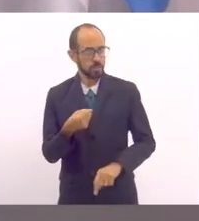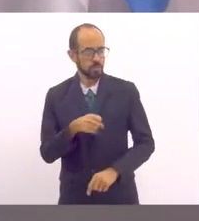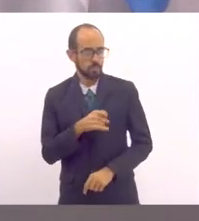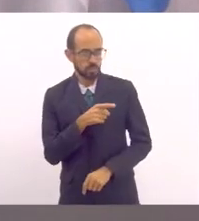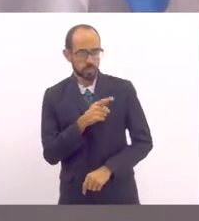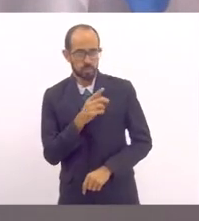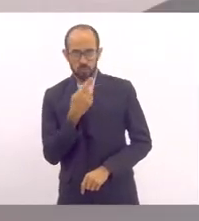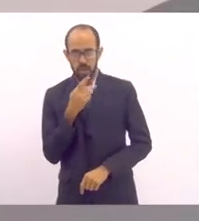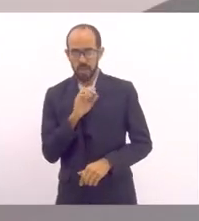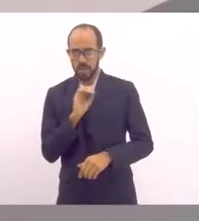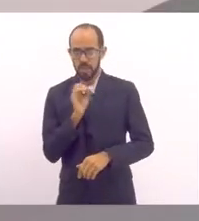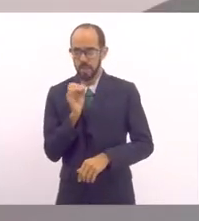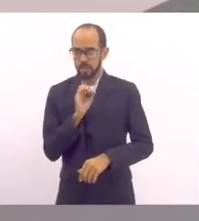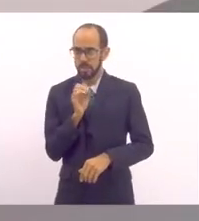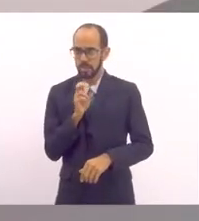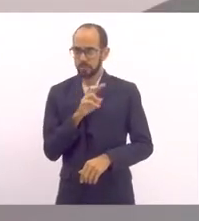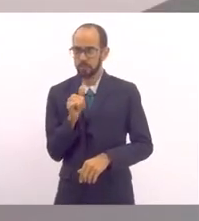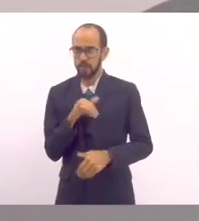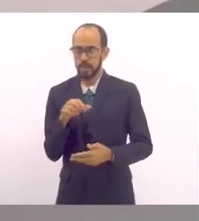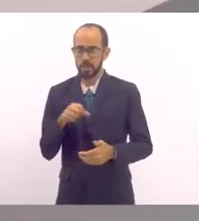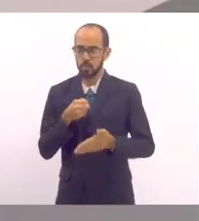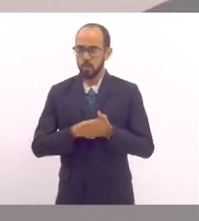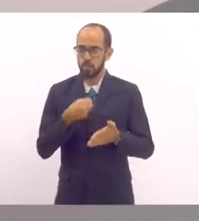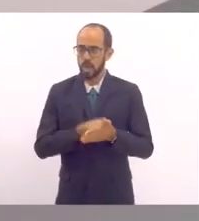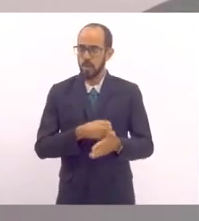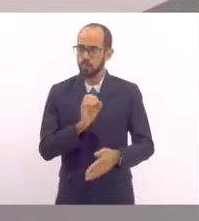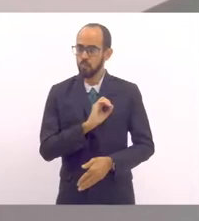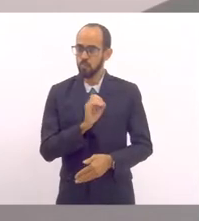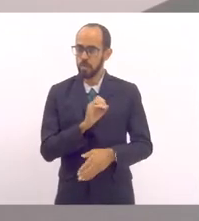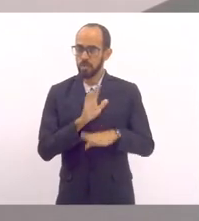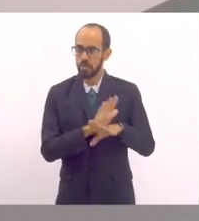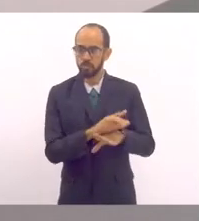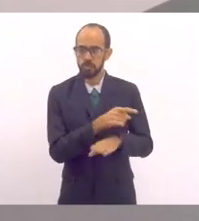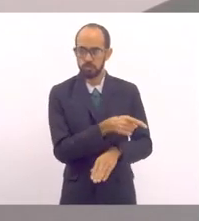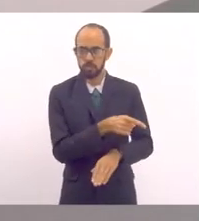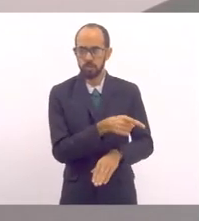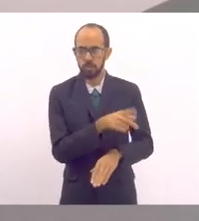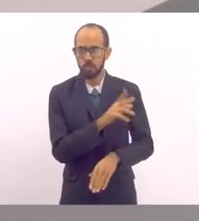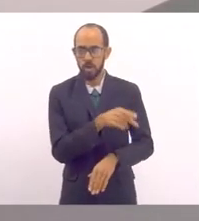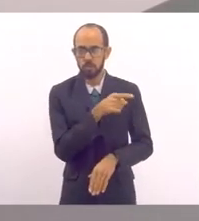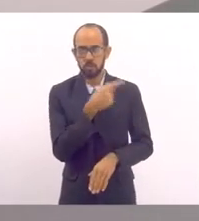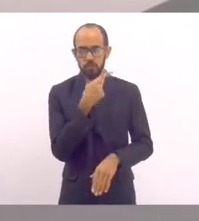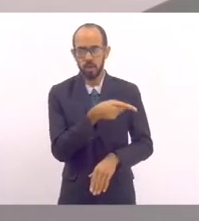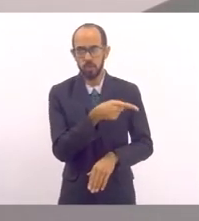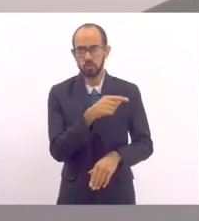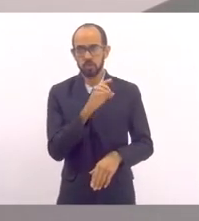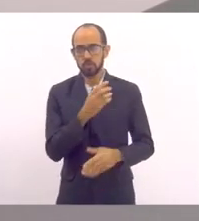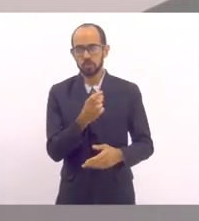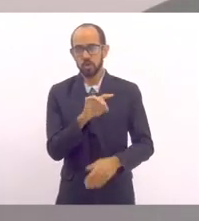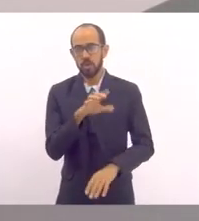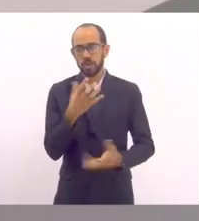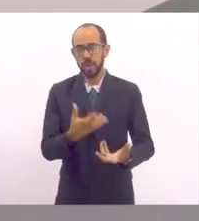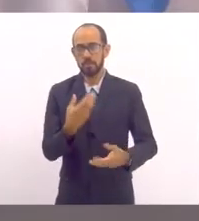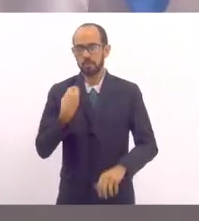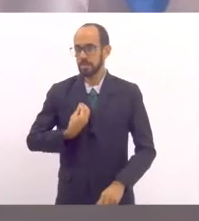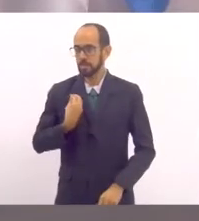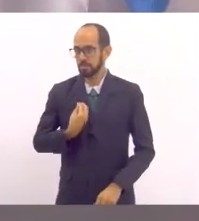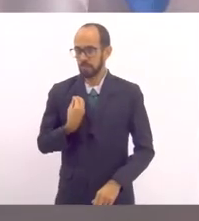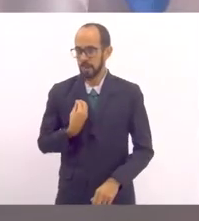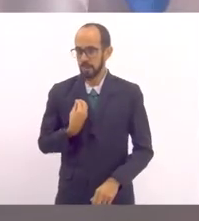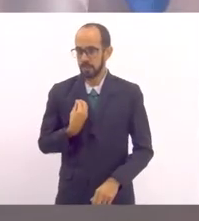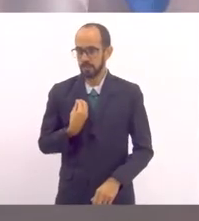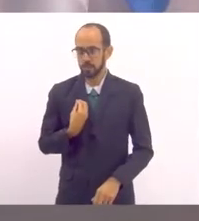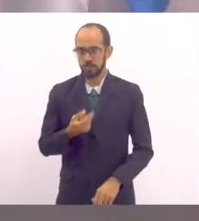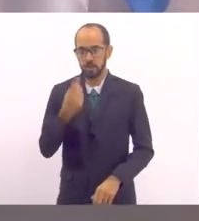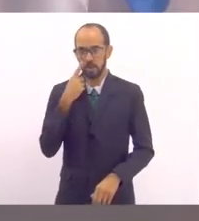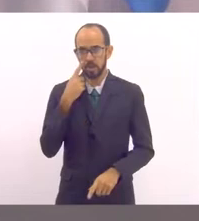por vocês. A verdade é essa. O senhor acabou de falar, o senhor só quer participar. Olha o tamanho, daqui a